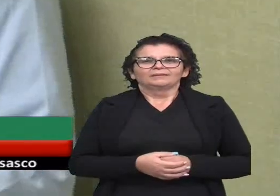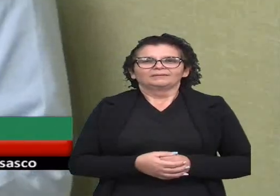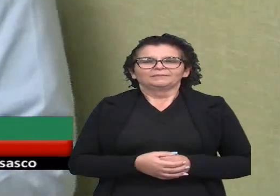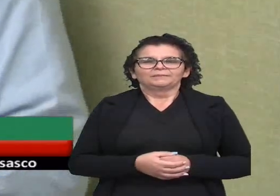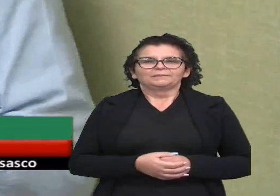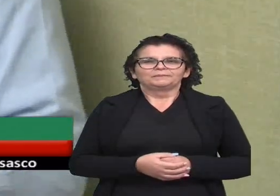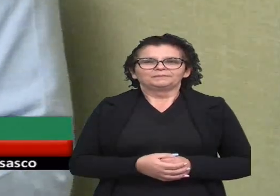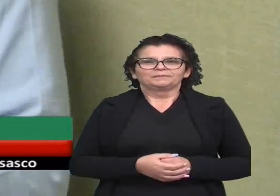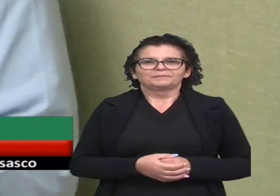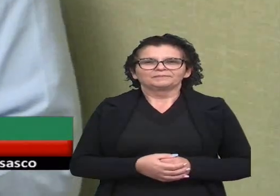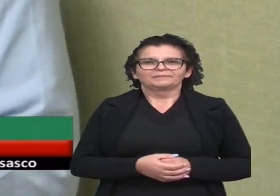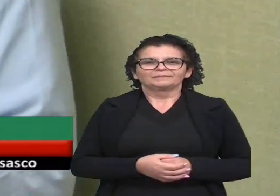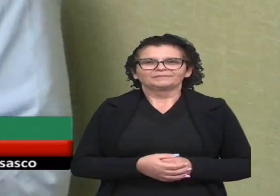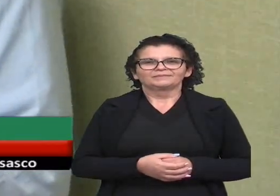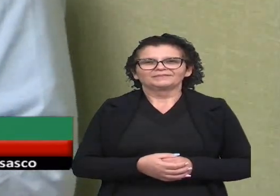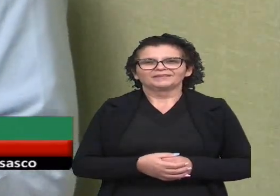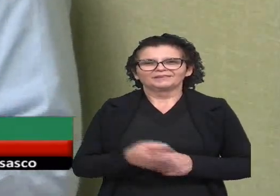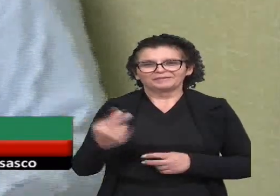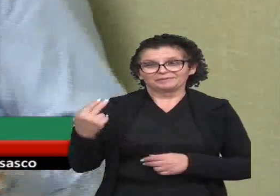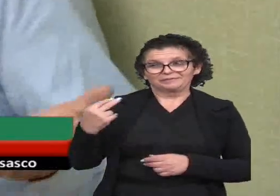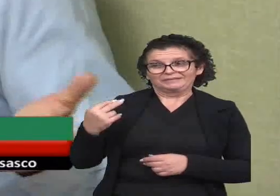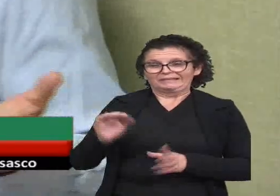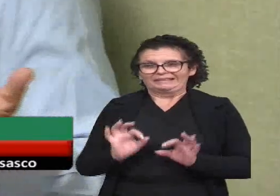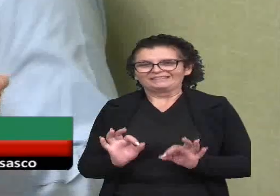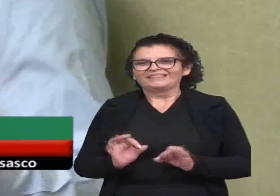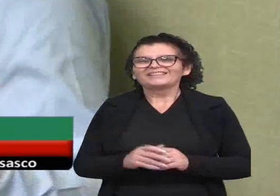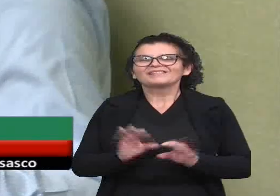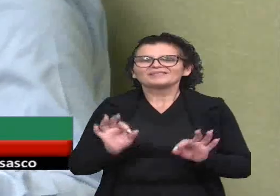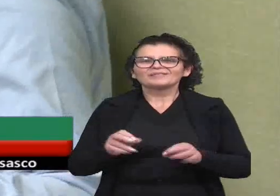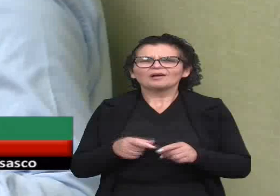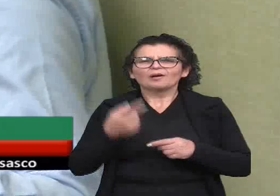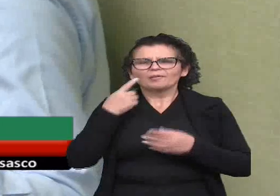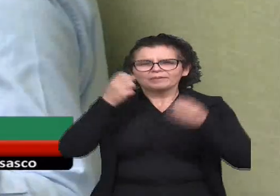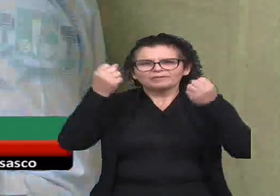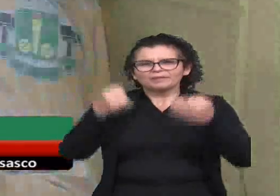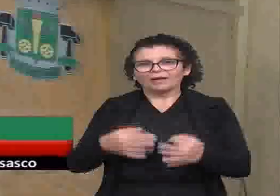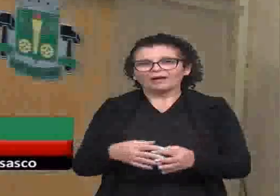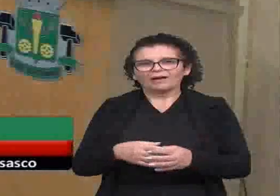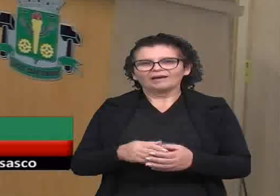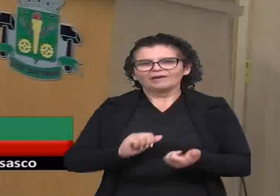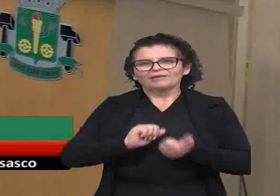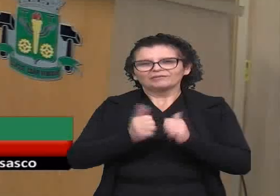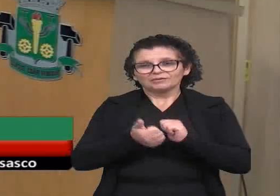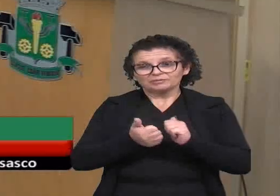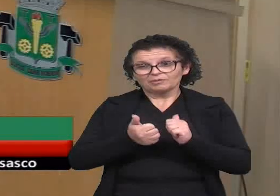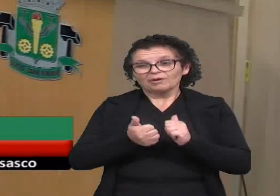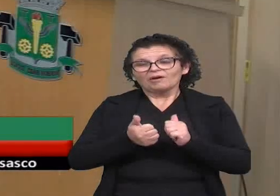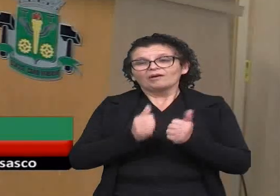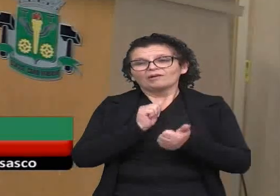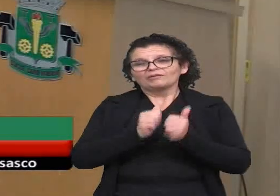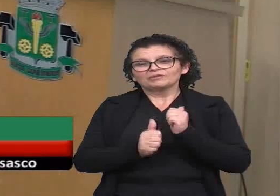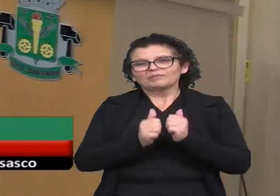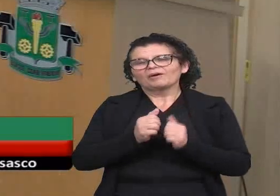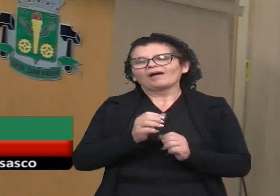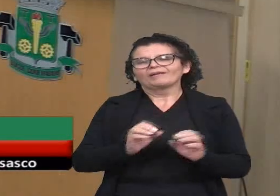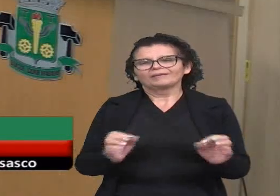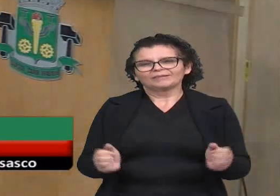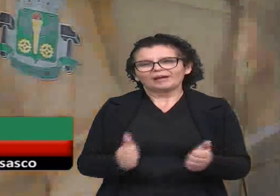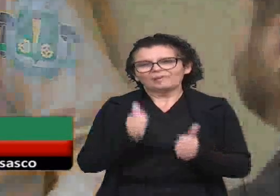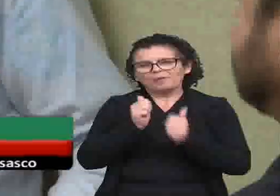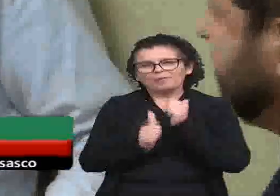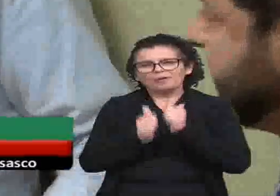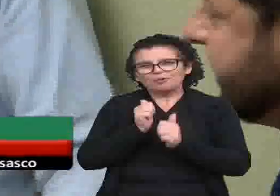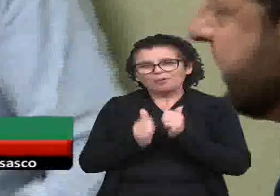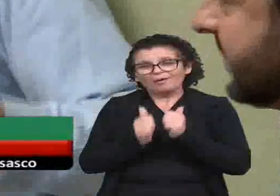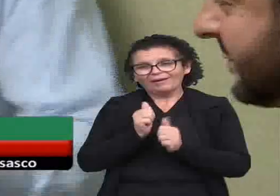Então, depois dessa olhada da líder aqui, né? Mas enfim, só para dizer isso aqui, né? Que o futebol amador nosso é tão forte, tão